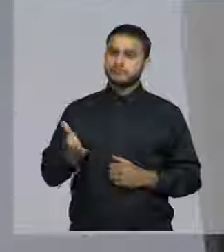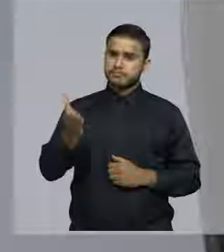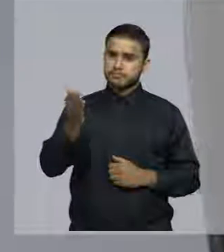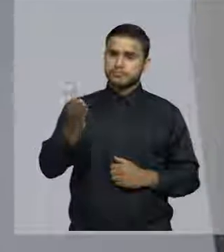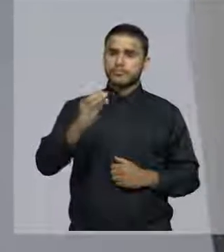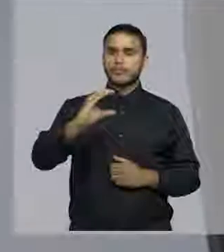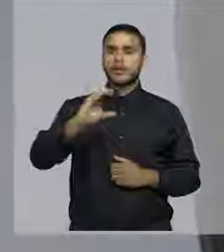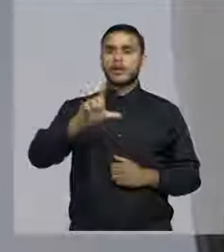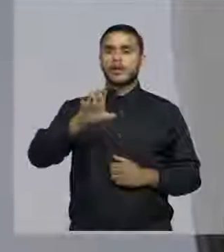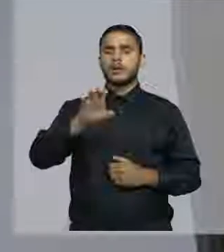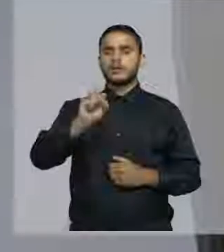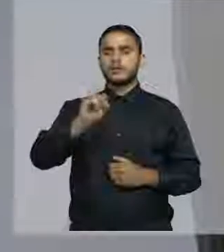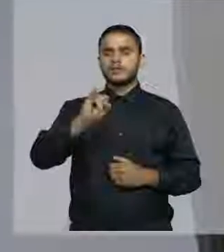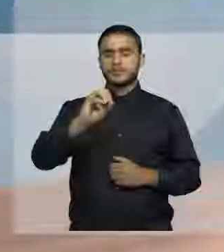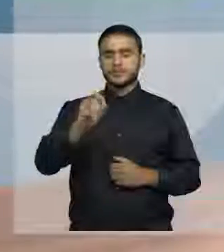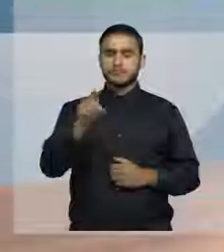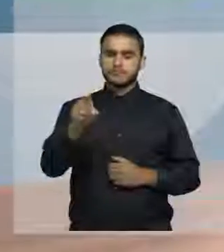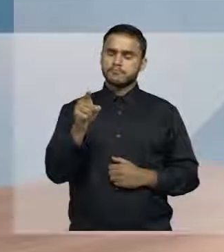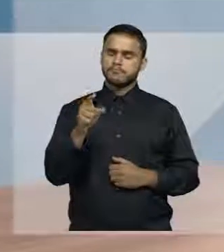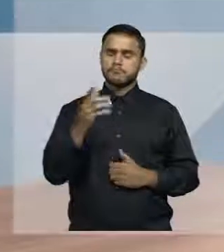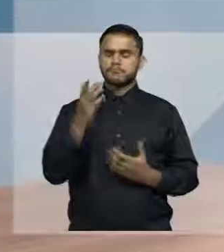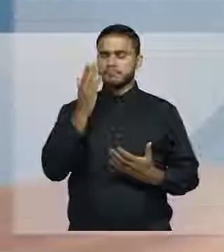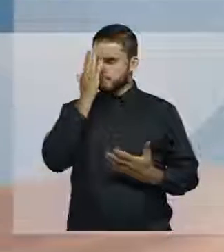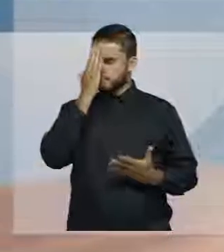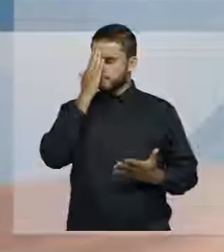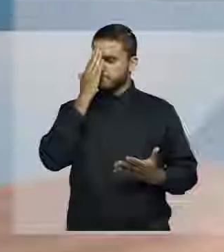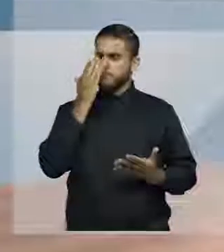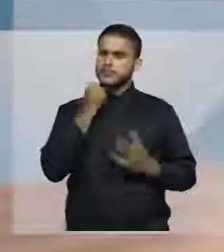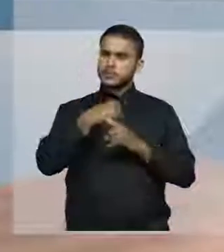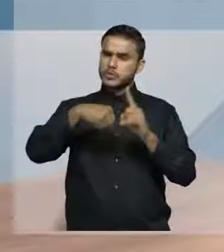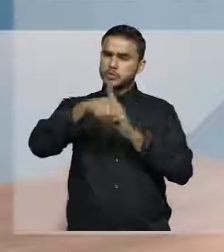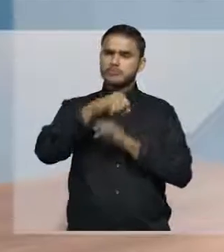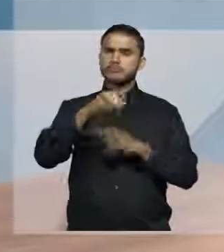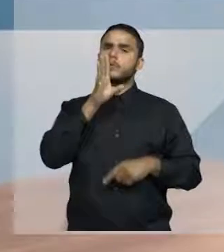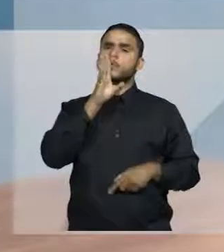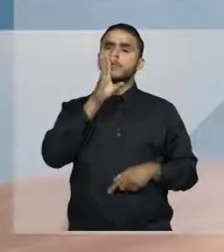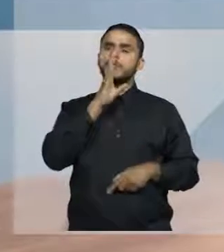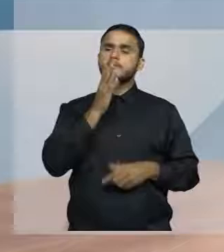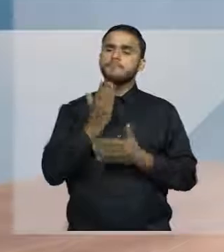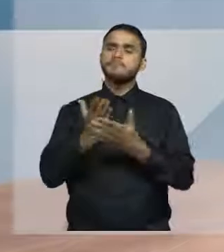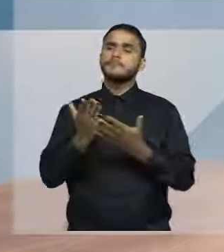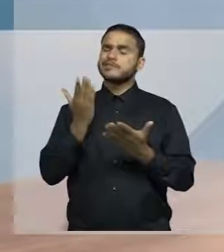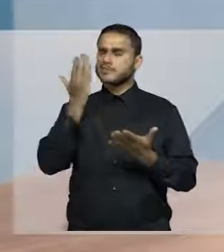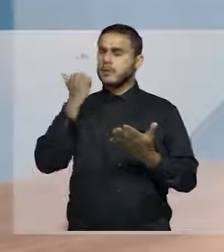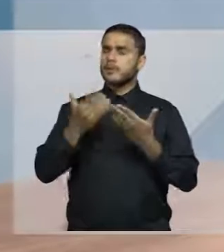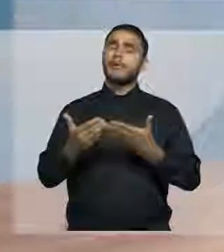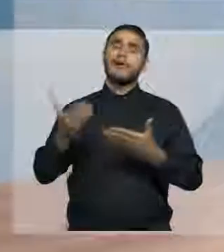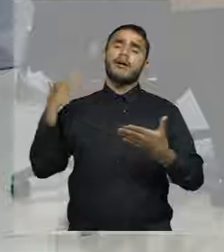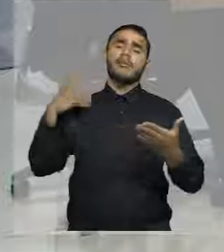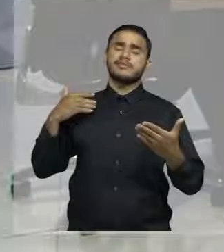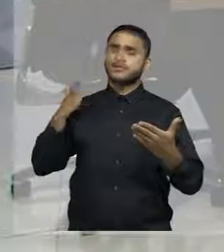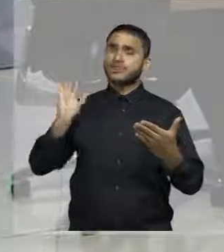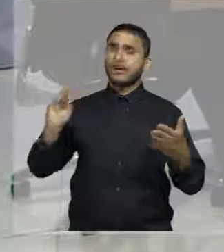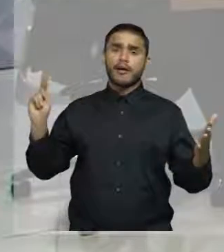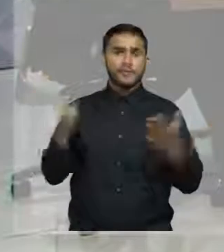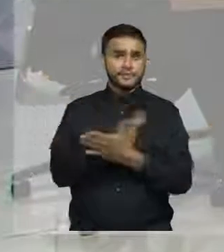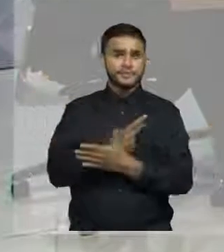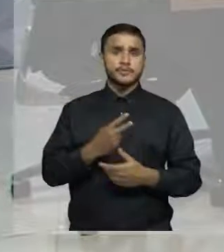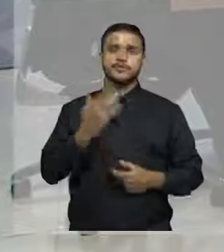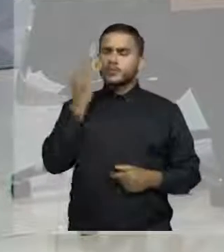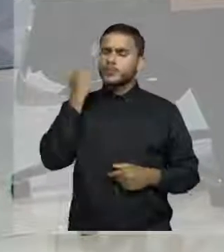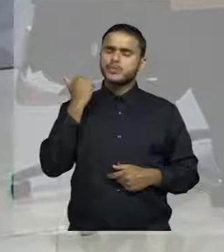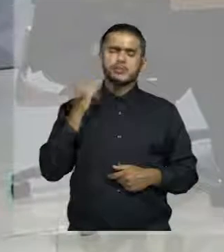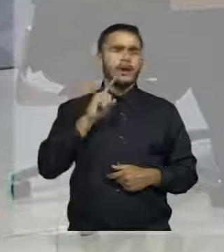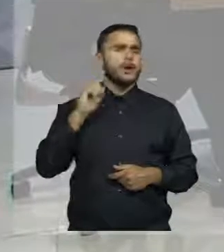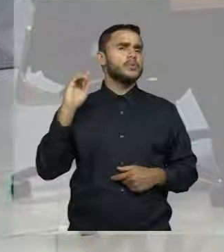aqui, estudamos, acompanhamos esses fenômenos, porque, como disse, isso é algo anunciado, não é algo novo, muito pelo contrário.